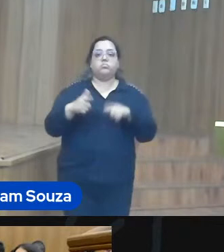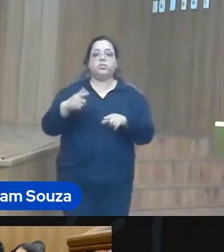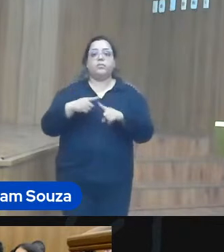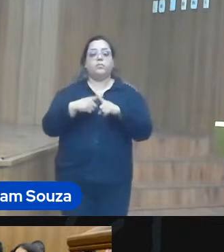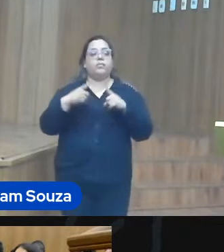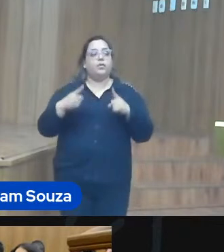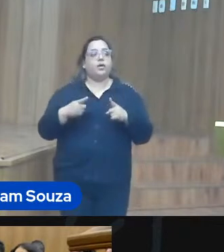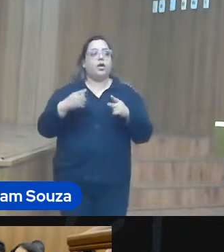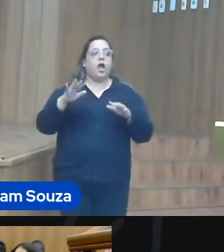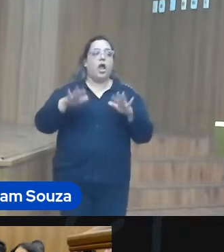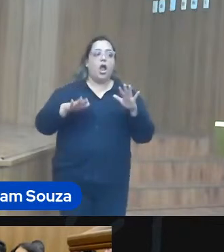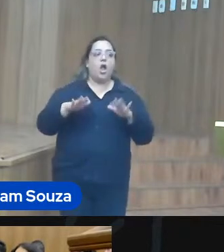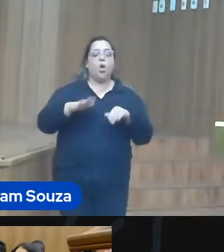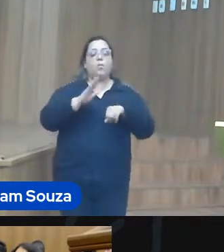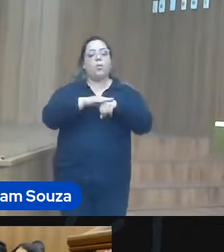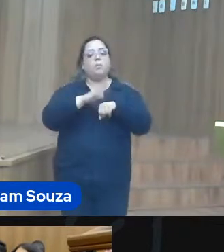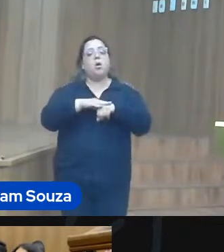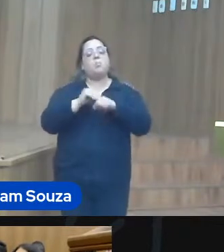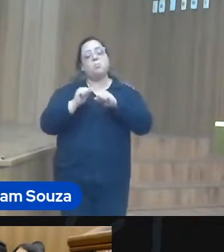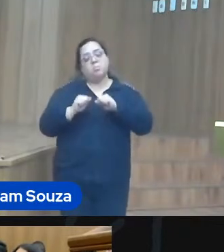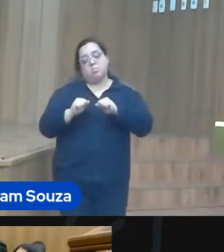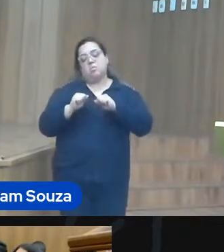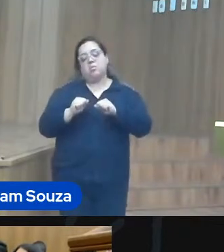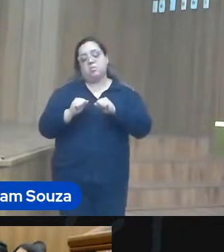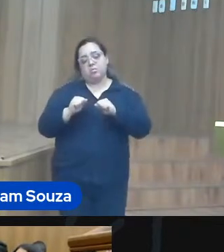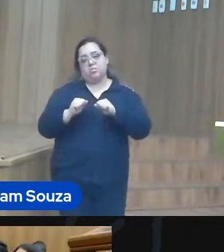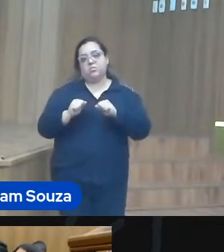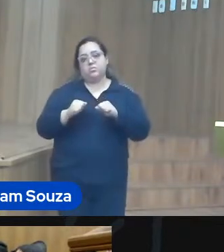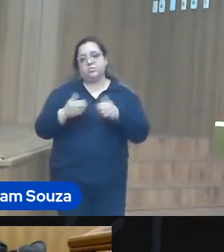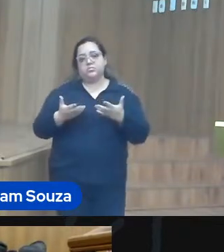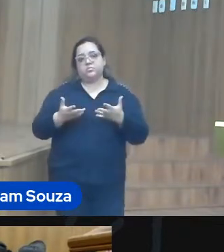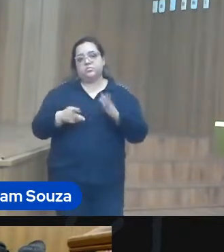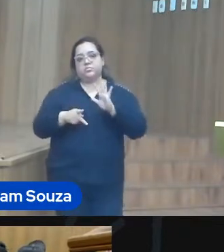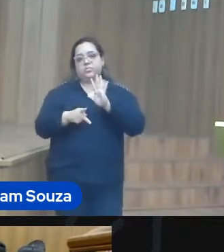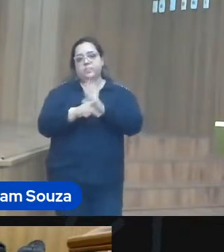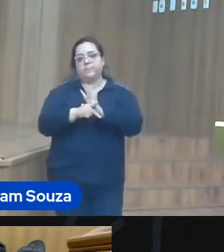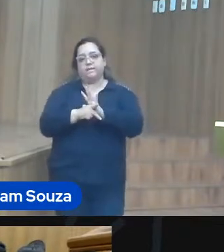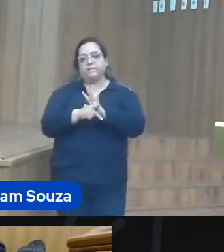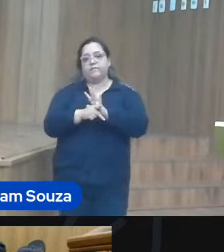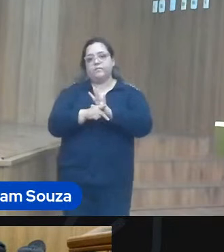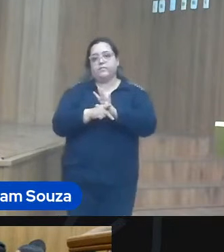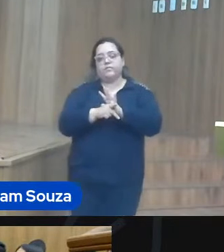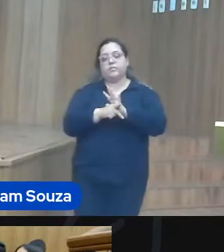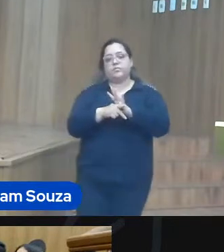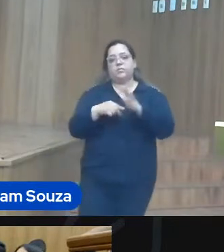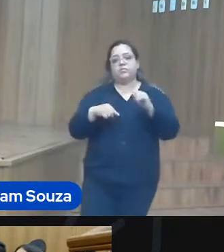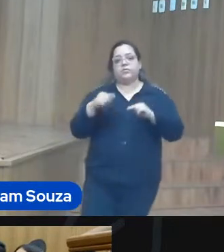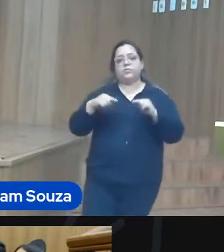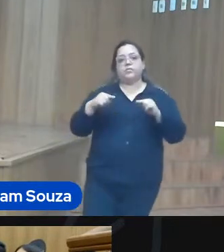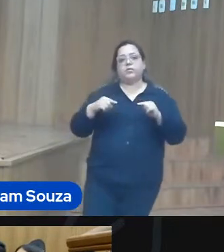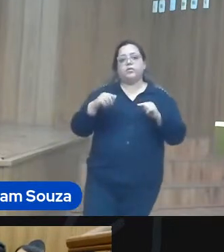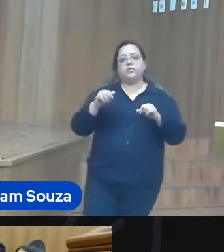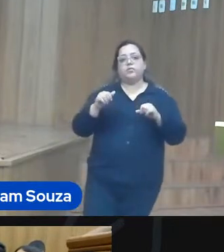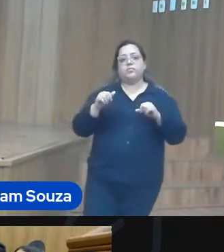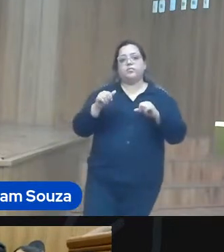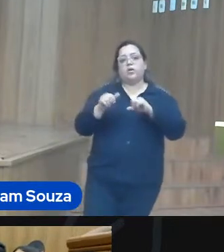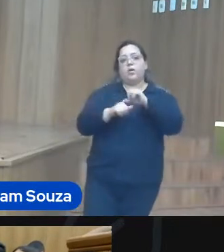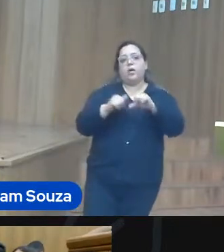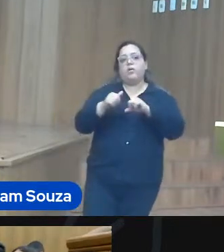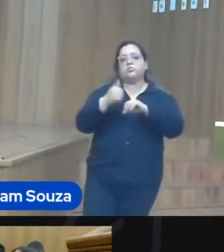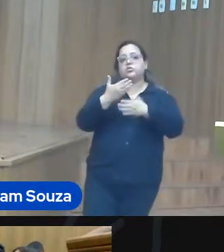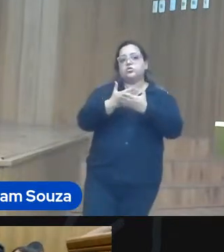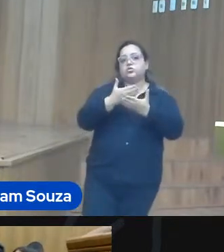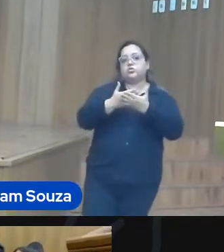em algum momento pode ocorrer dos próprios objetos matemáticos se tornarem alvo de estudo. Você